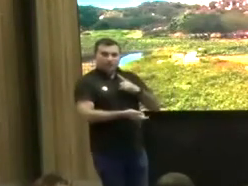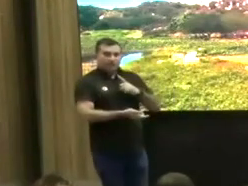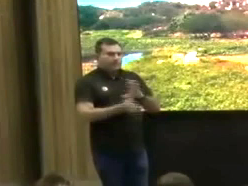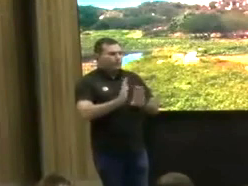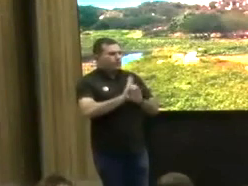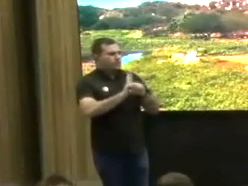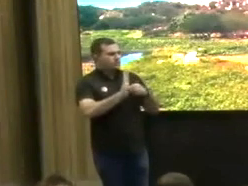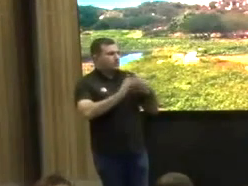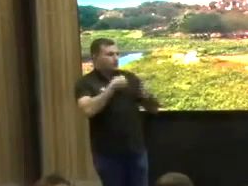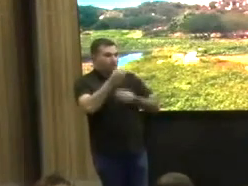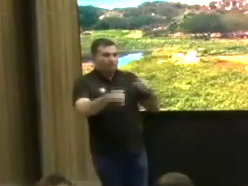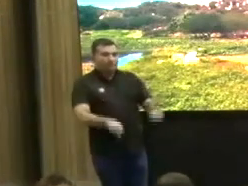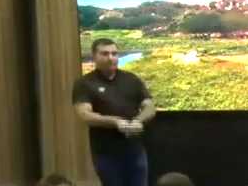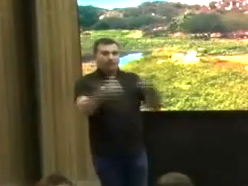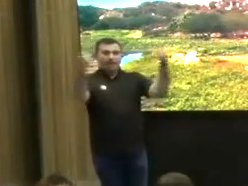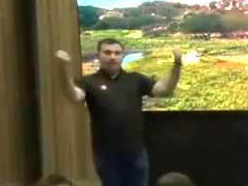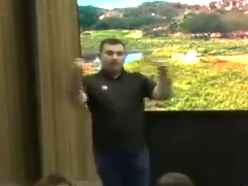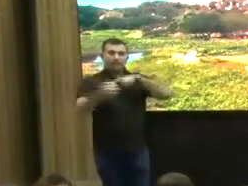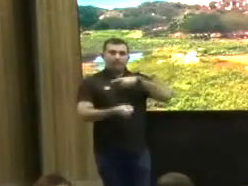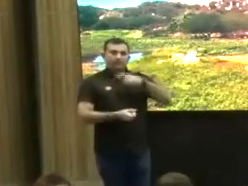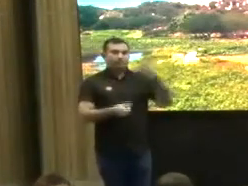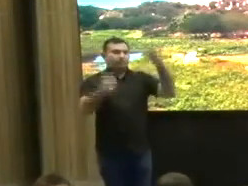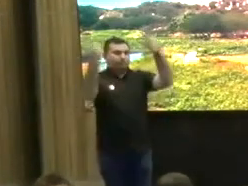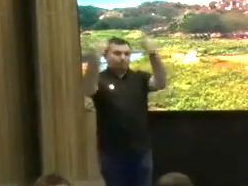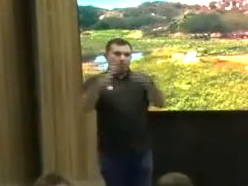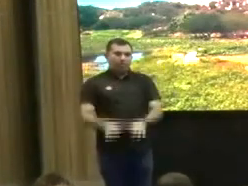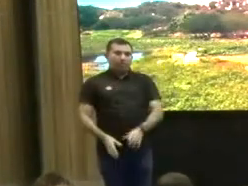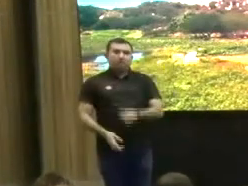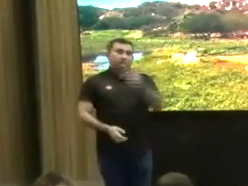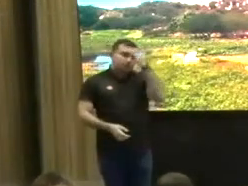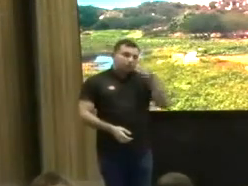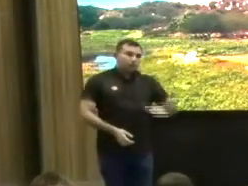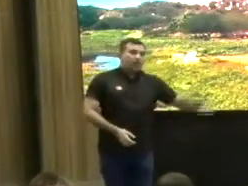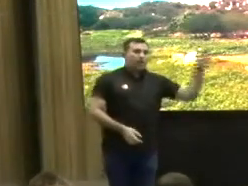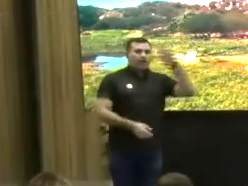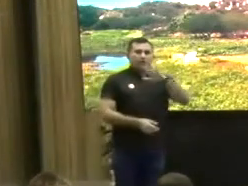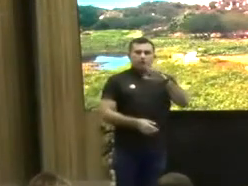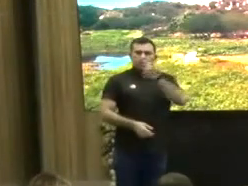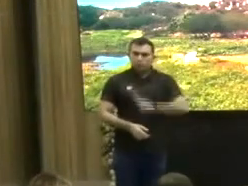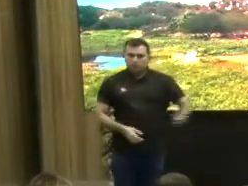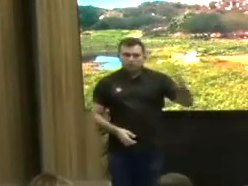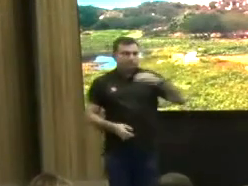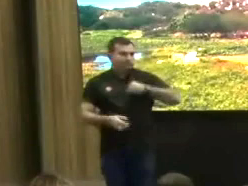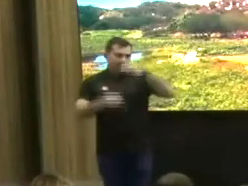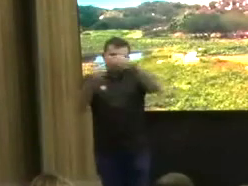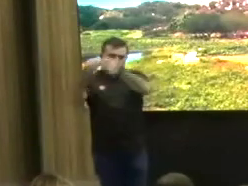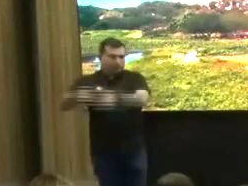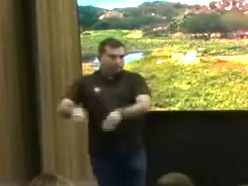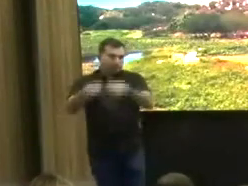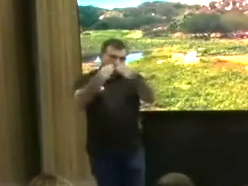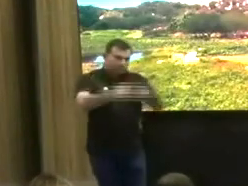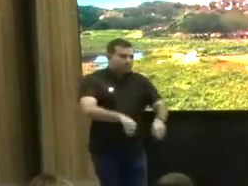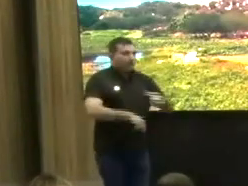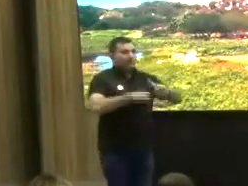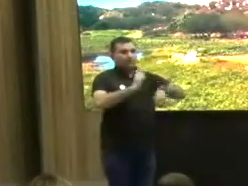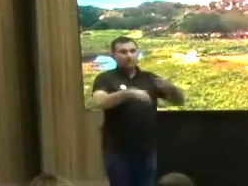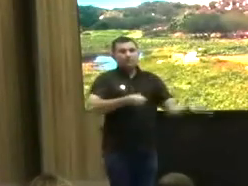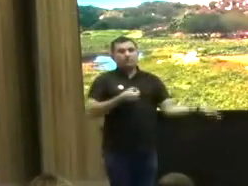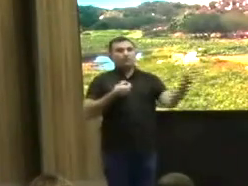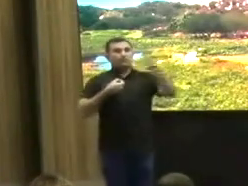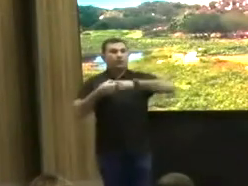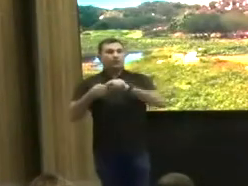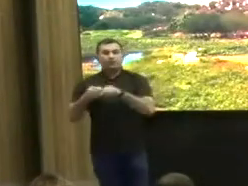conceito, ele, de certa forma, cai num certo desuso e volta a